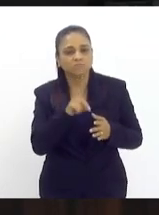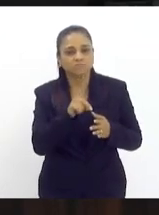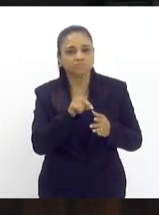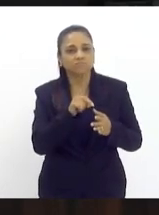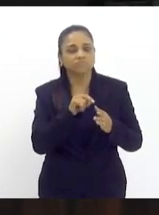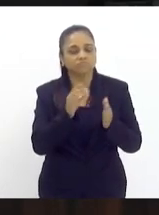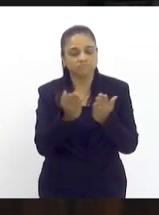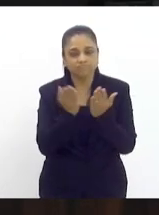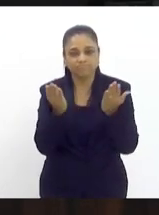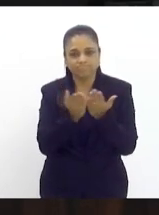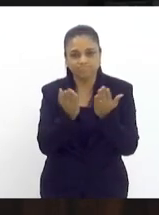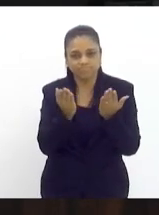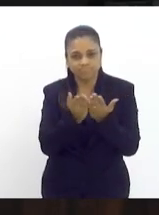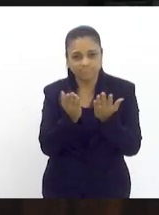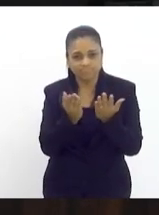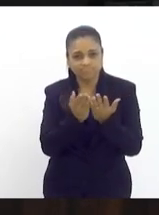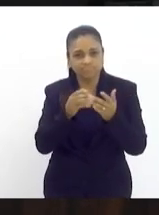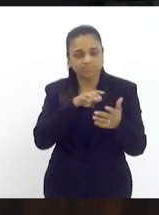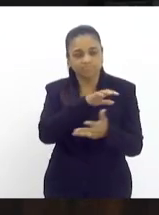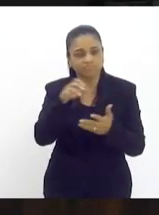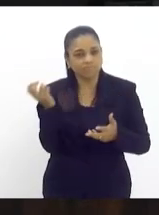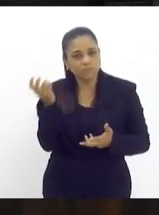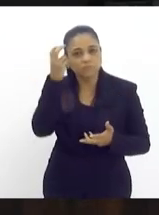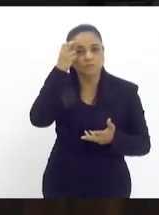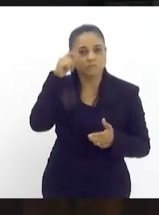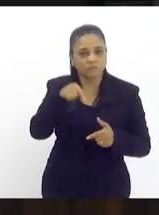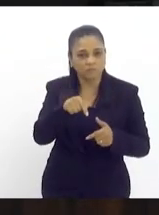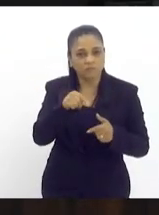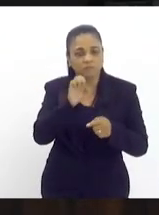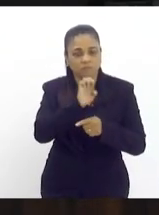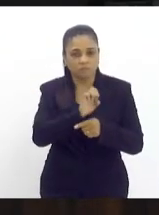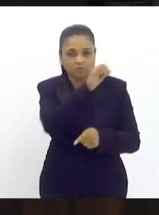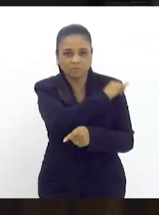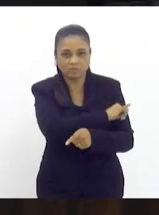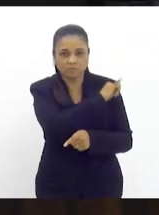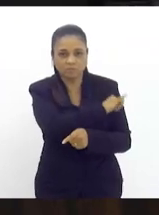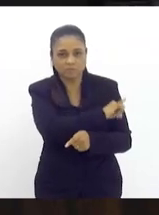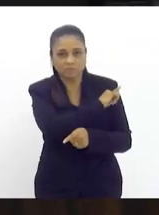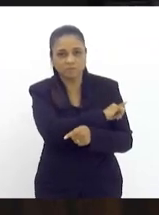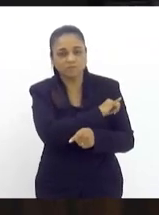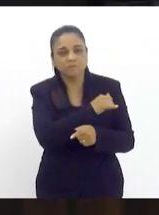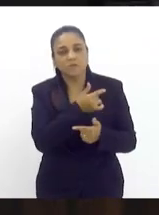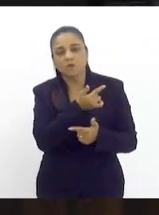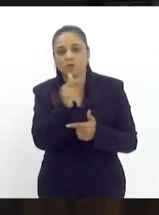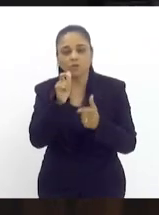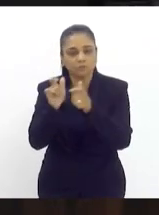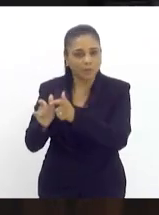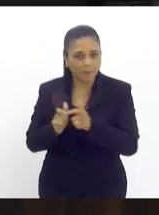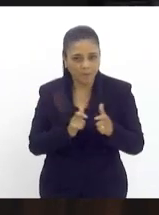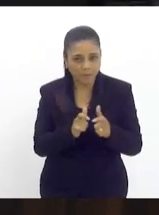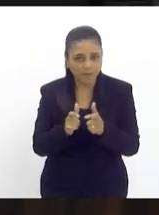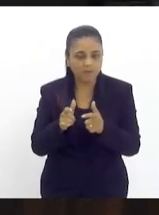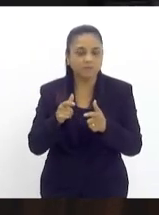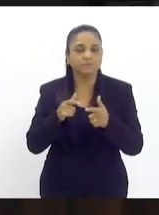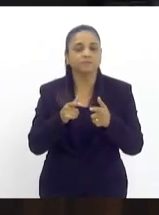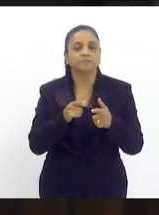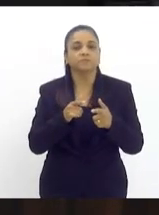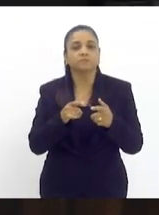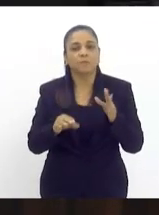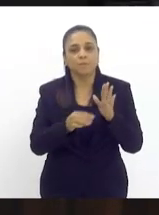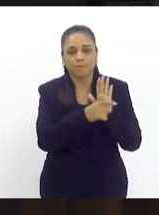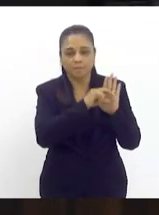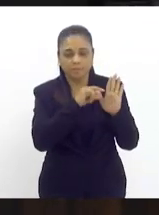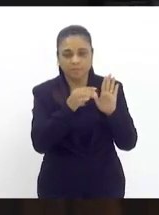arte evangélica como manifestação cultural no estado do Rio de Janeiro e da outras providências pareceres